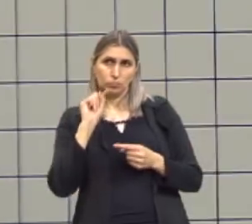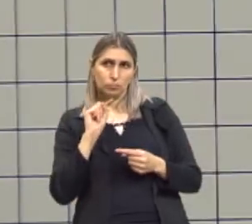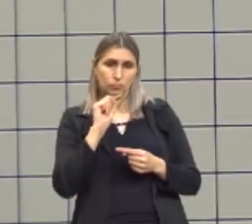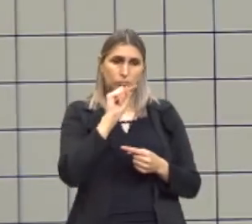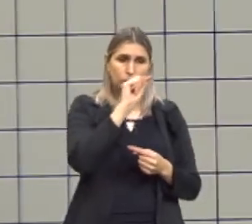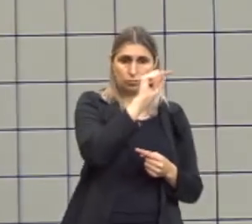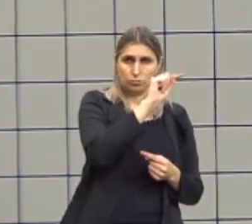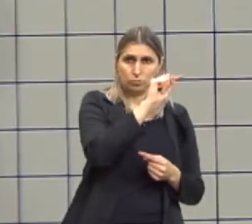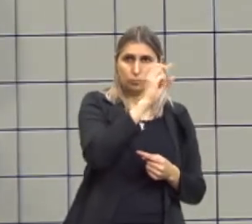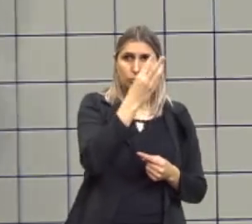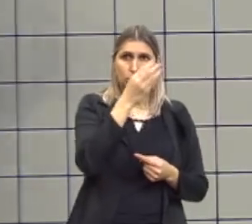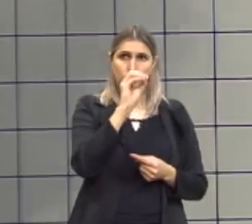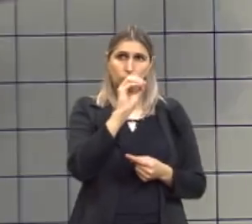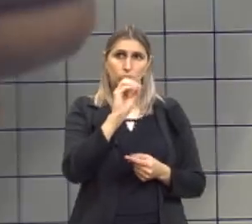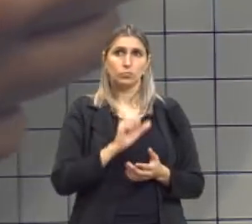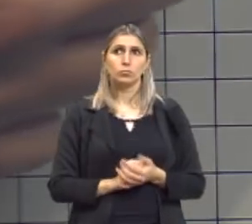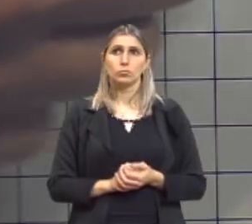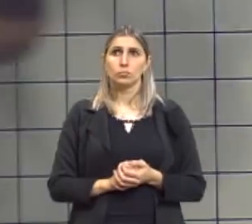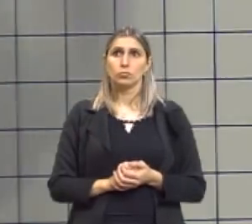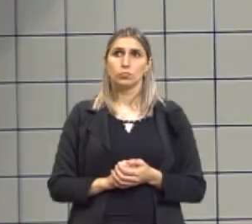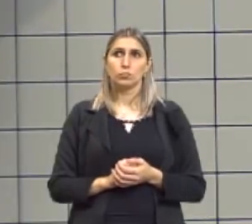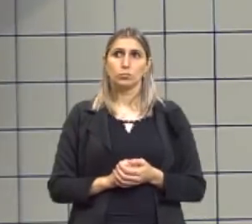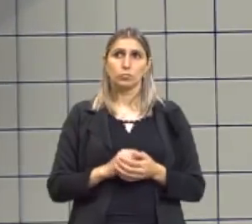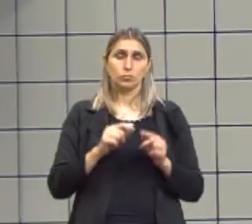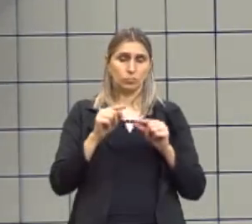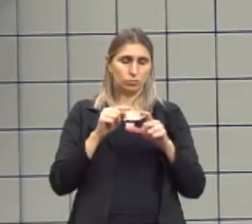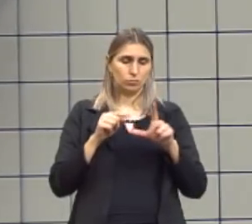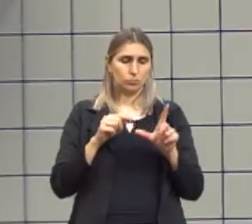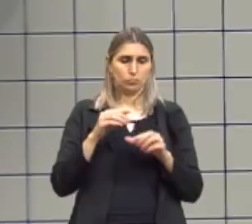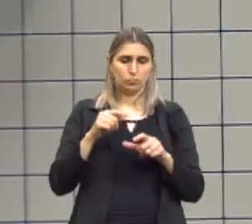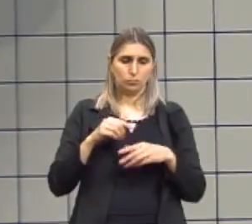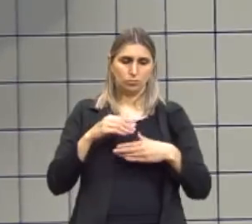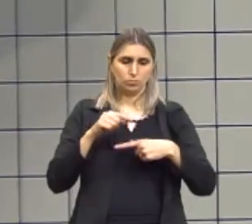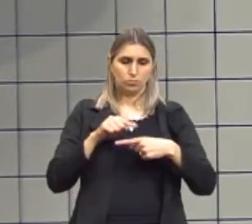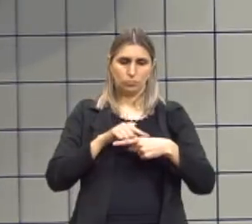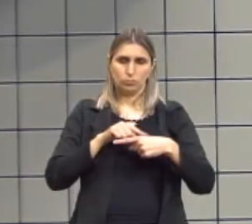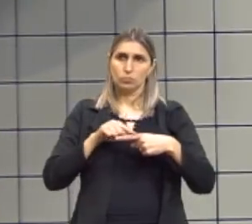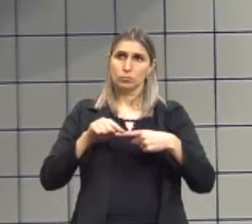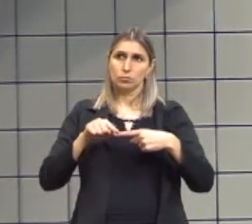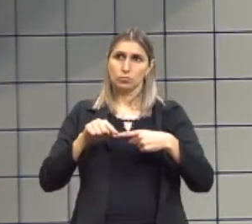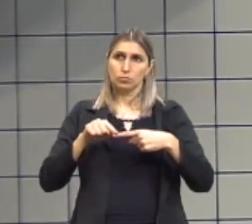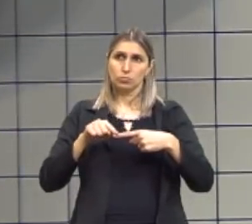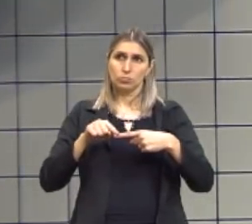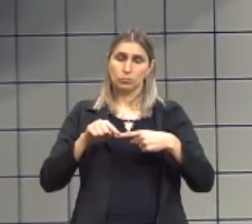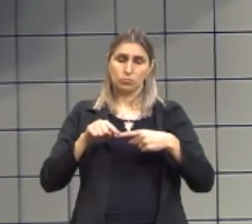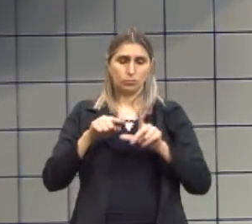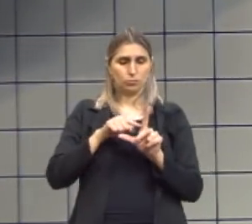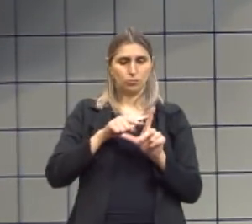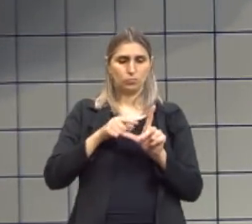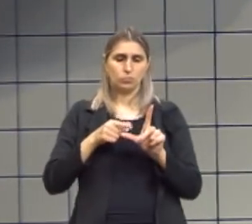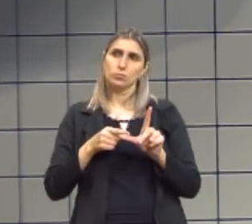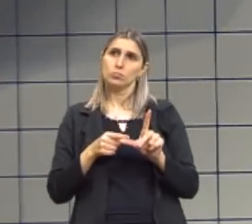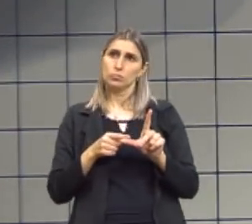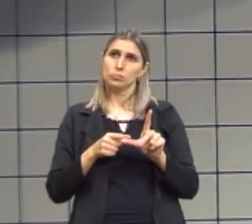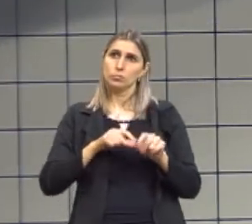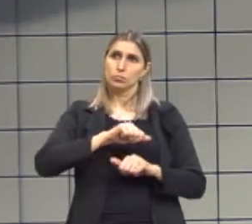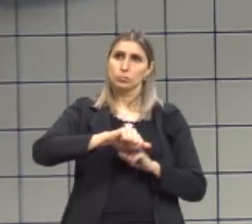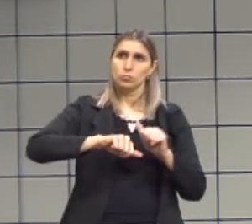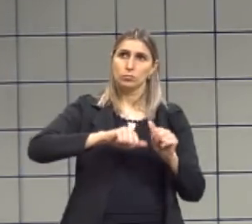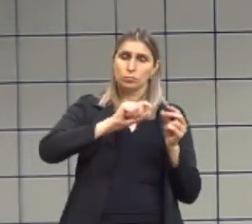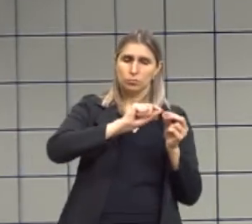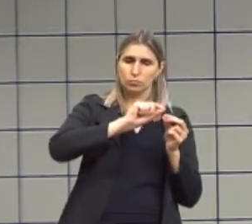também que aqui o ângulo, e se eu mudar esse ângulo aqui, certo? Se eu mudar